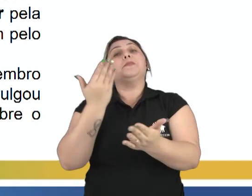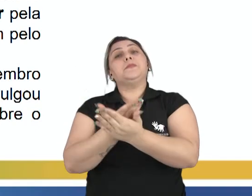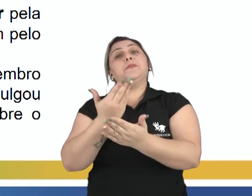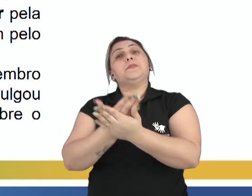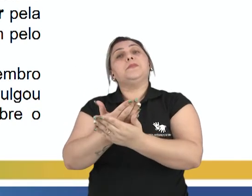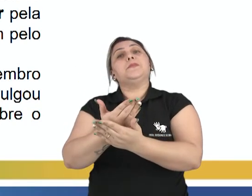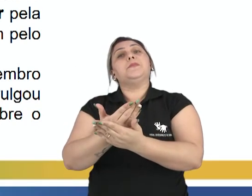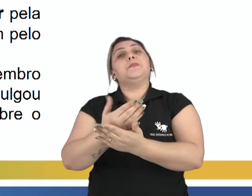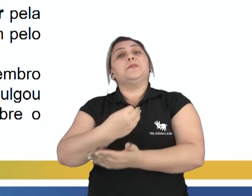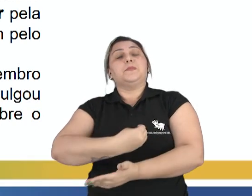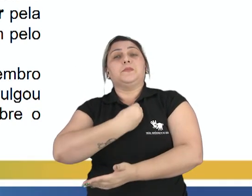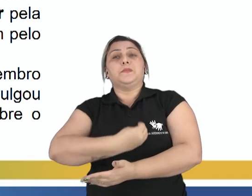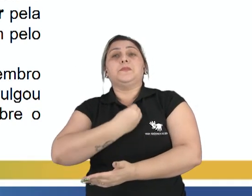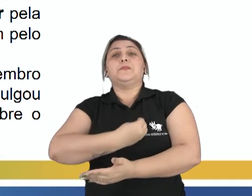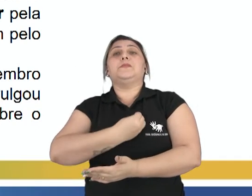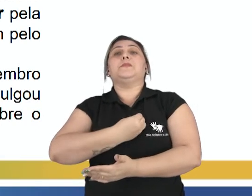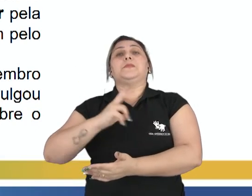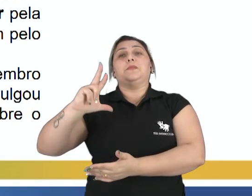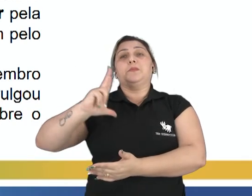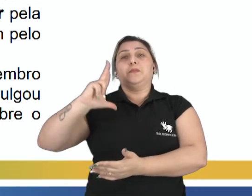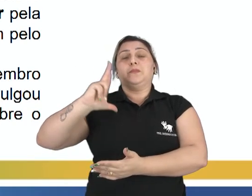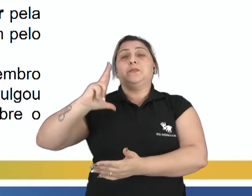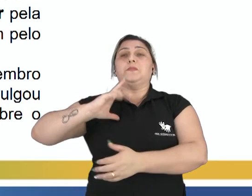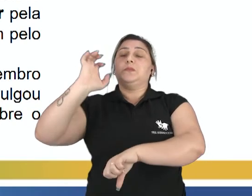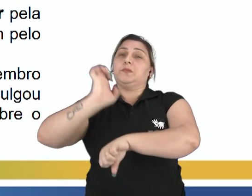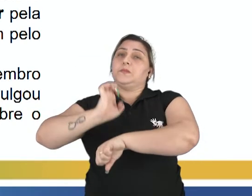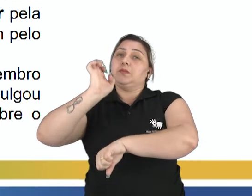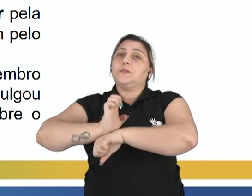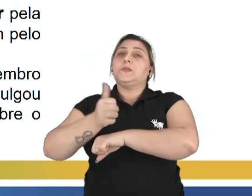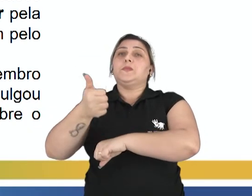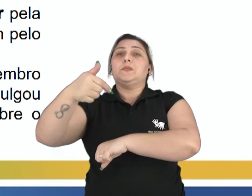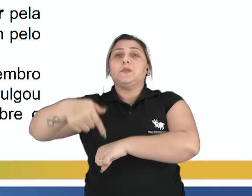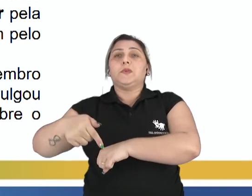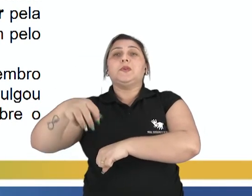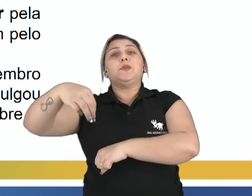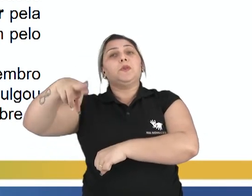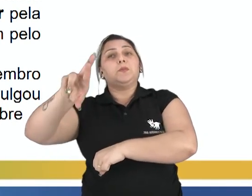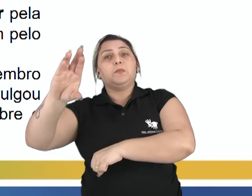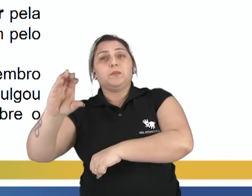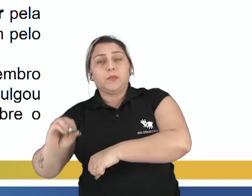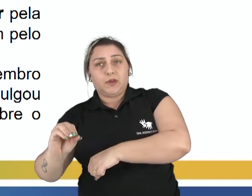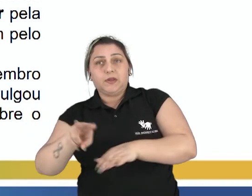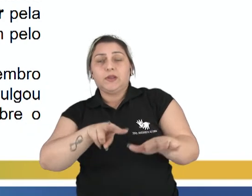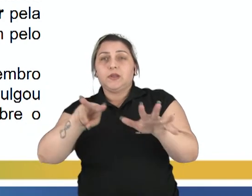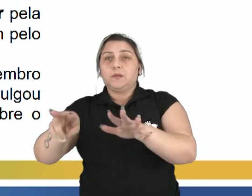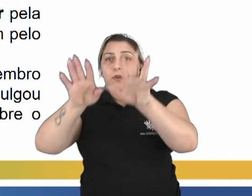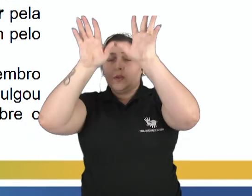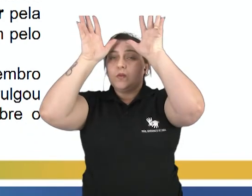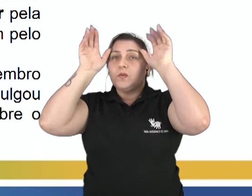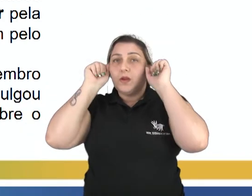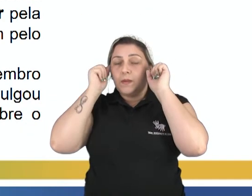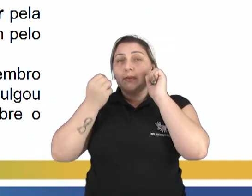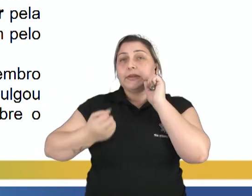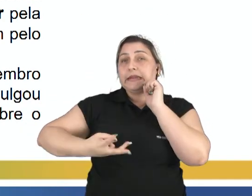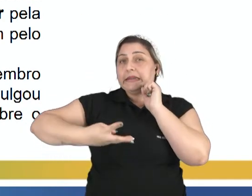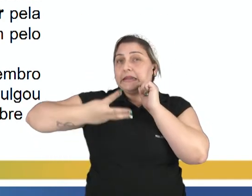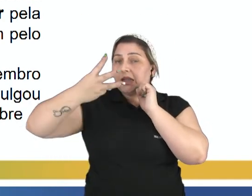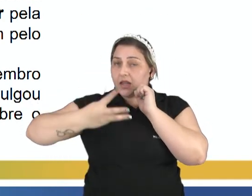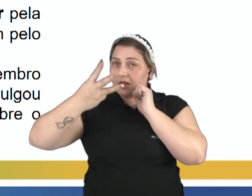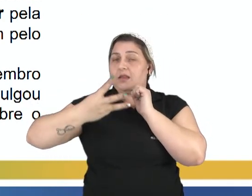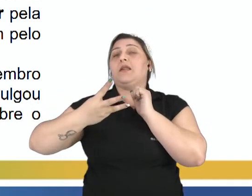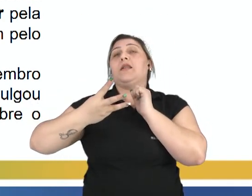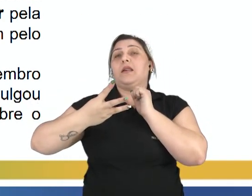redes públicas e privadas estão suspensas desde o dia 17 de março, na semana em que o Acre confirmou 3 primeiros casos